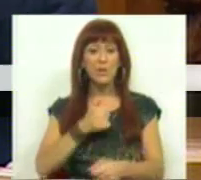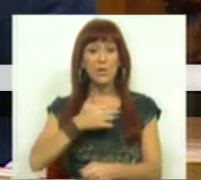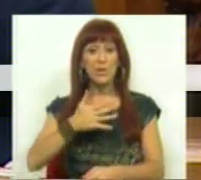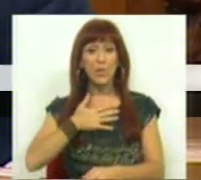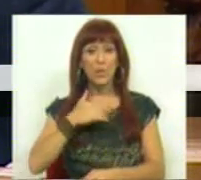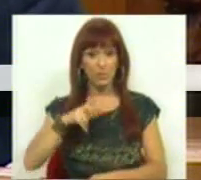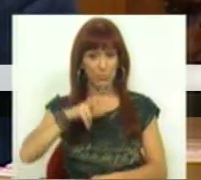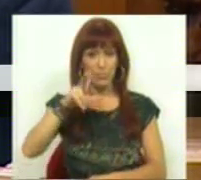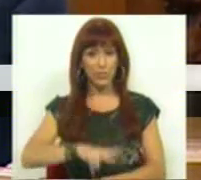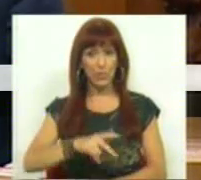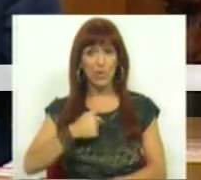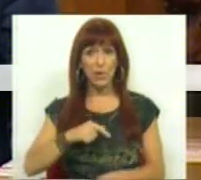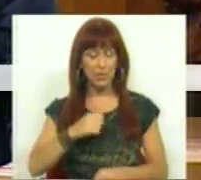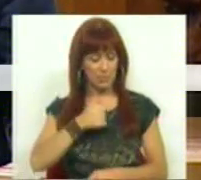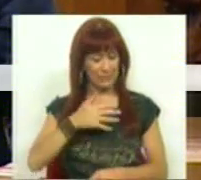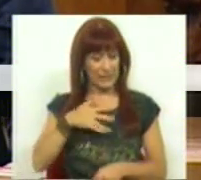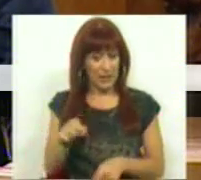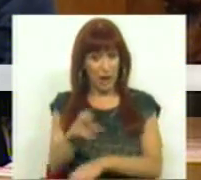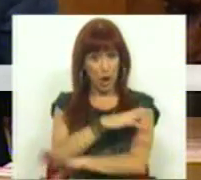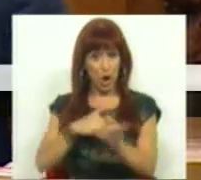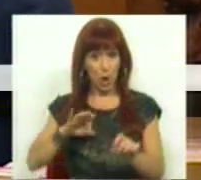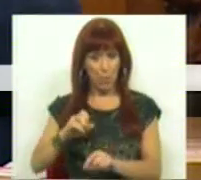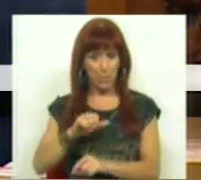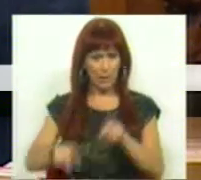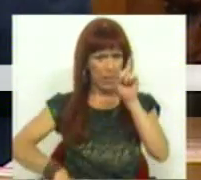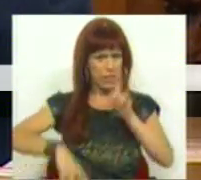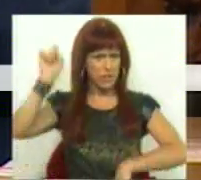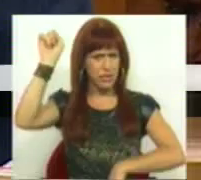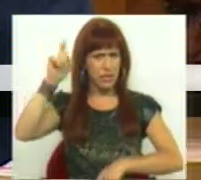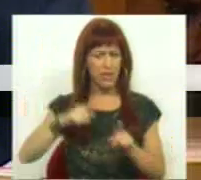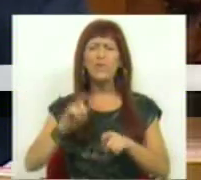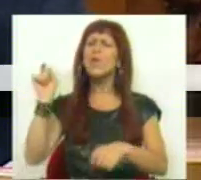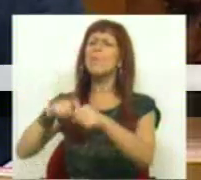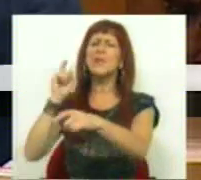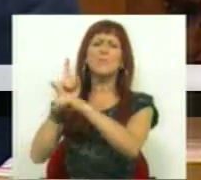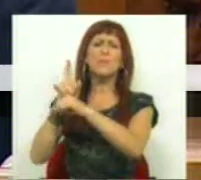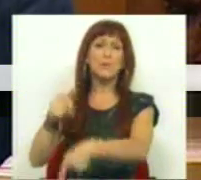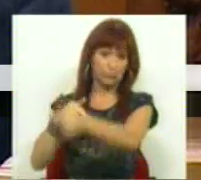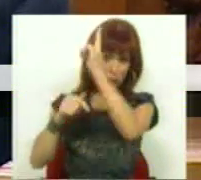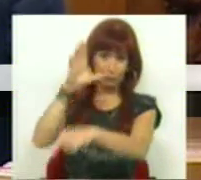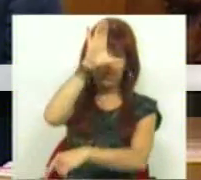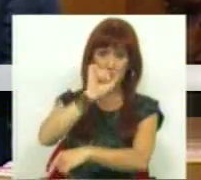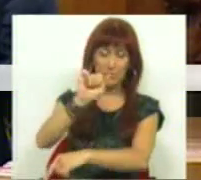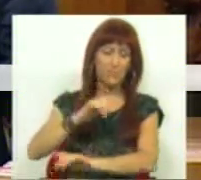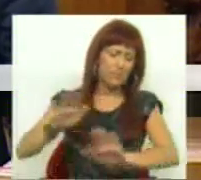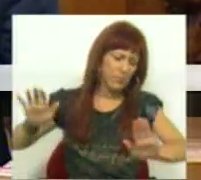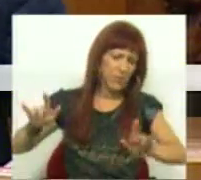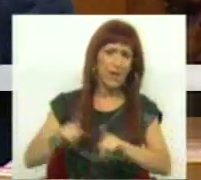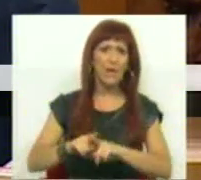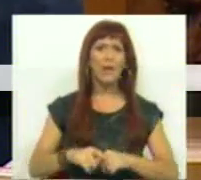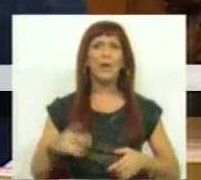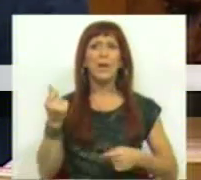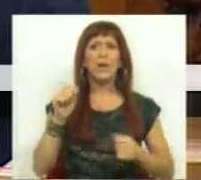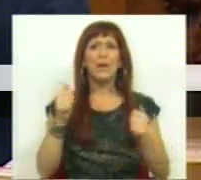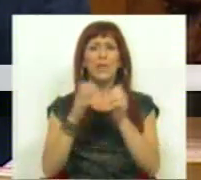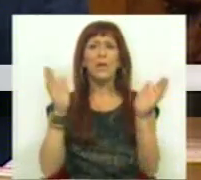Empresarial de Portugal, proprietária do Europarque, virou-se para o parceiro do costume, o Estado. Ou melhor, para o dinheiro